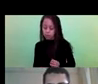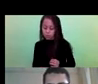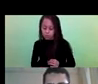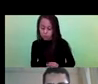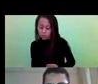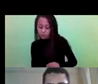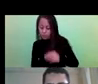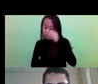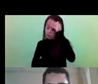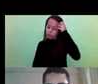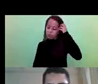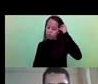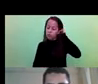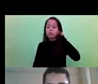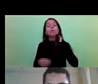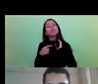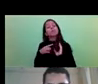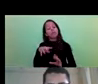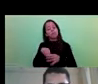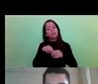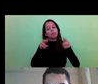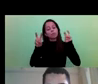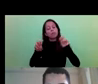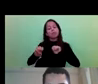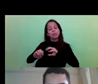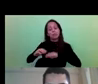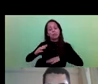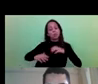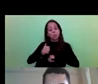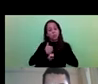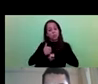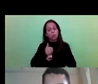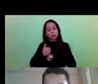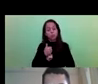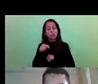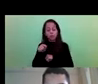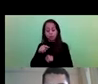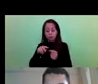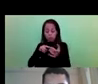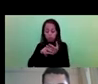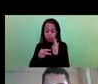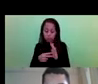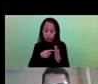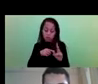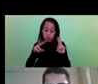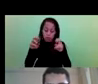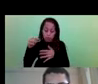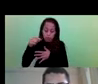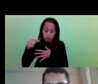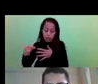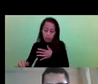ela perpassa, né, a educação profissional, ela perpassa essas questões